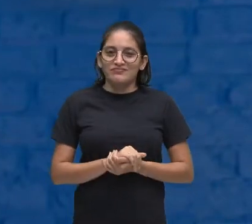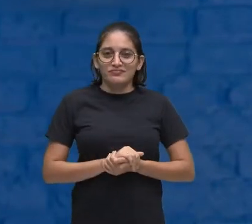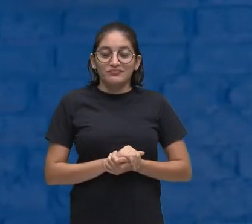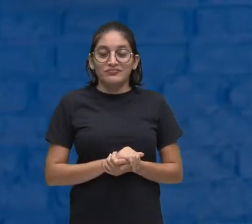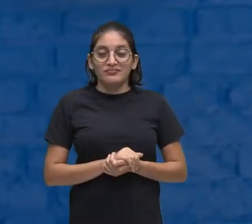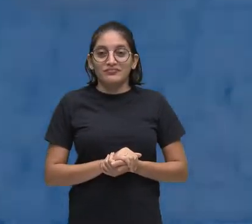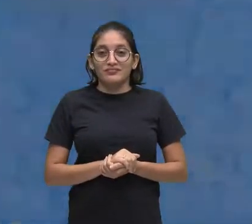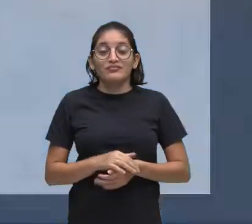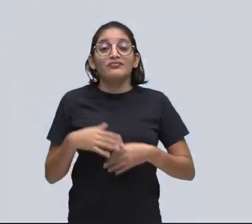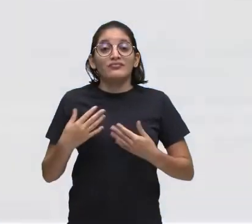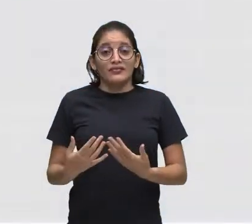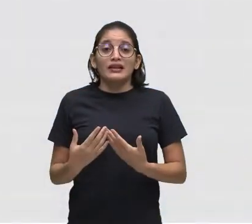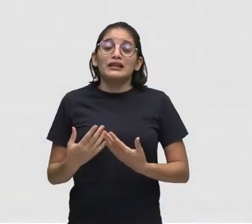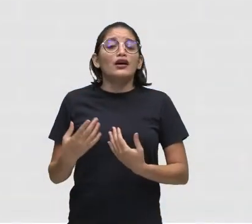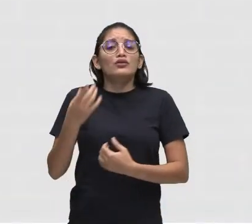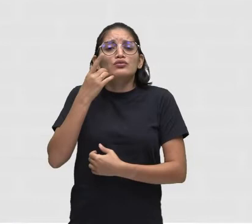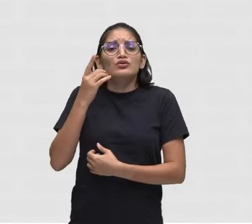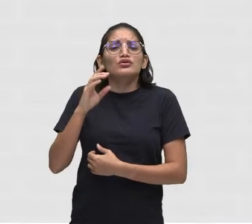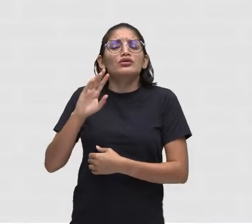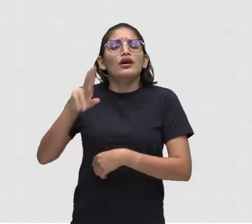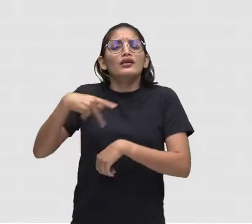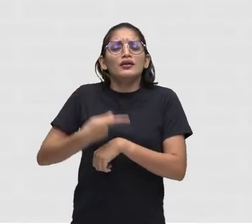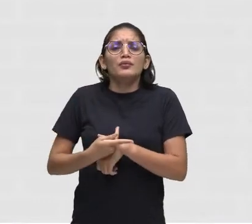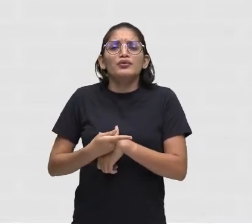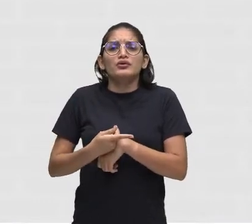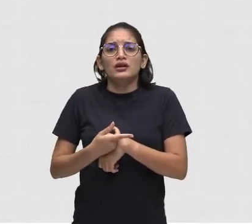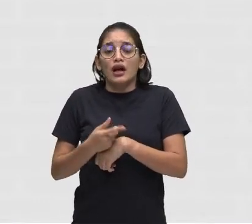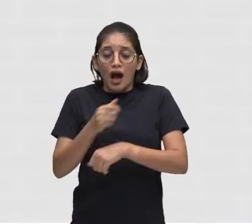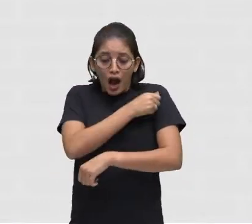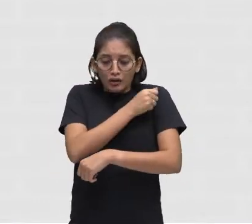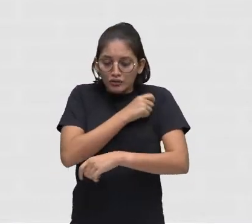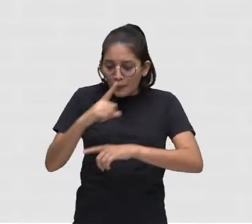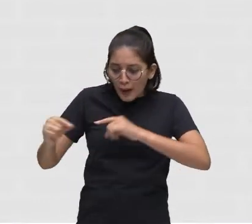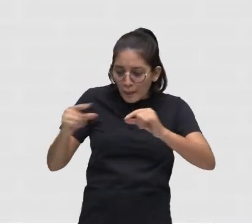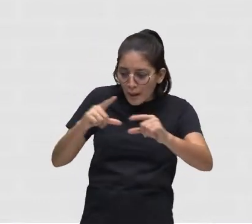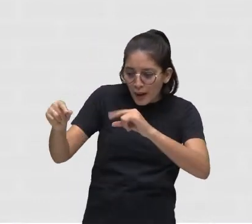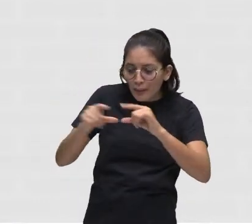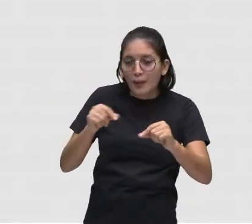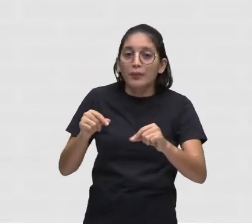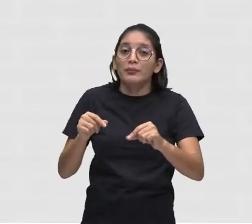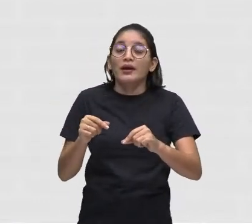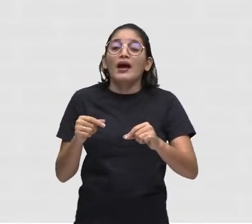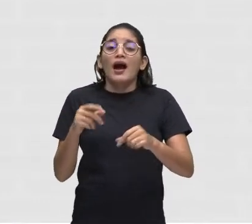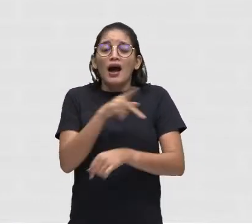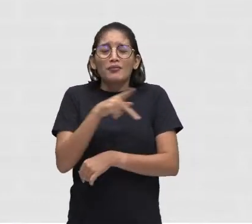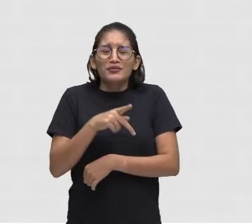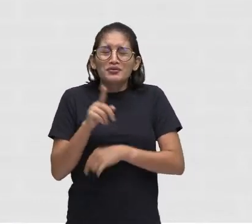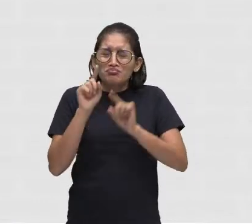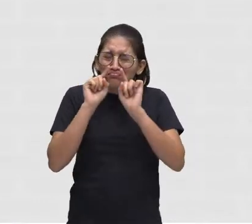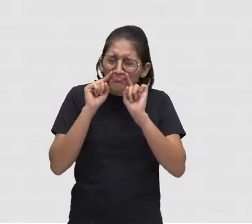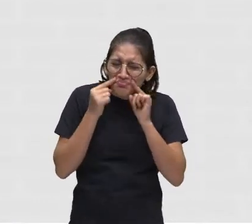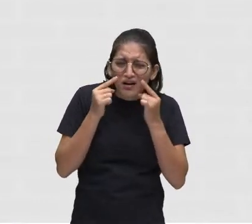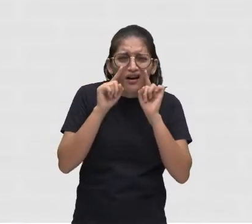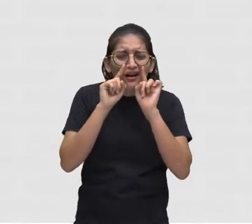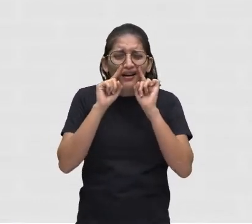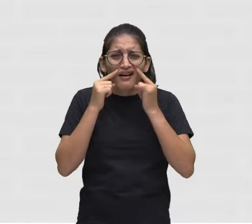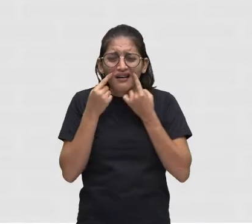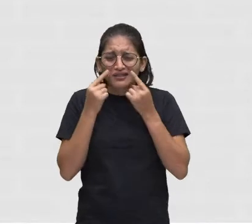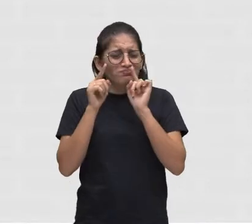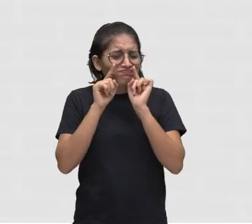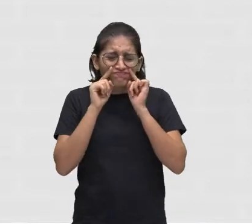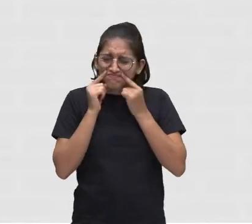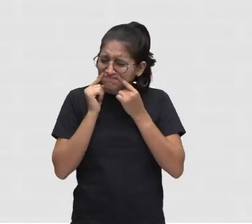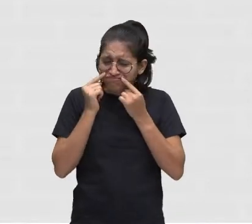naquele dia, depois de todos irem embora, a professora Teresa chorou, mas chorou bastante